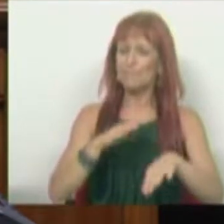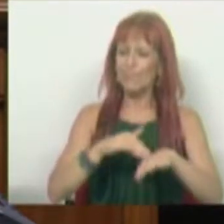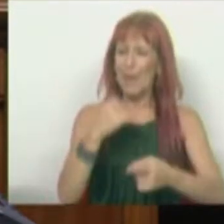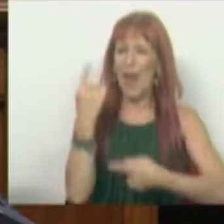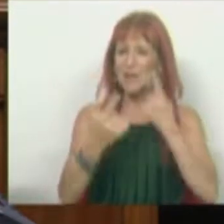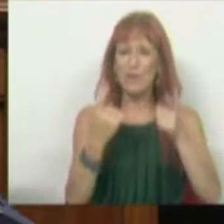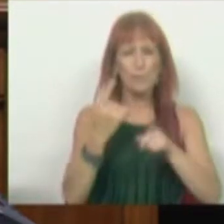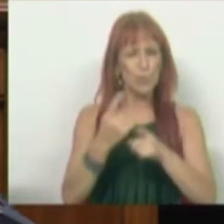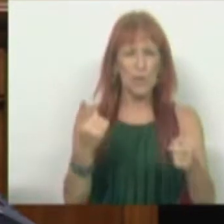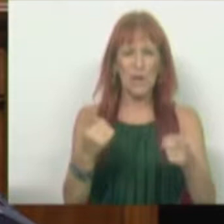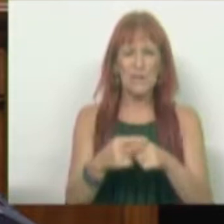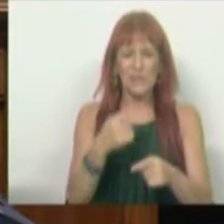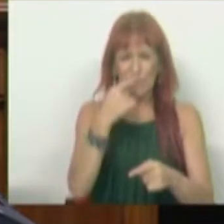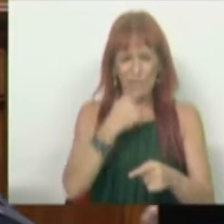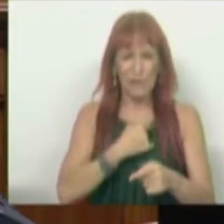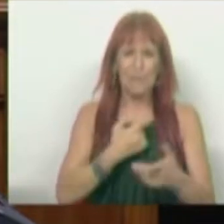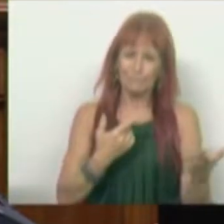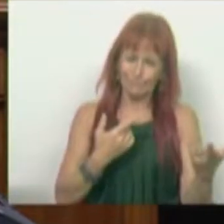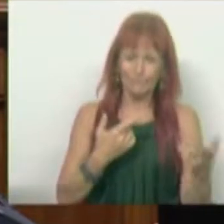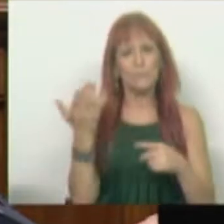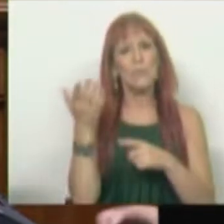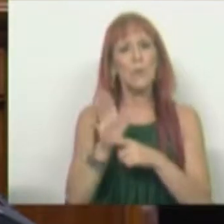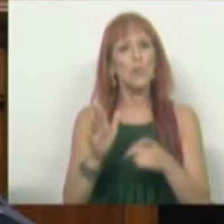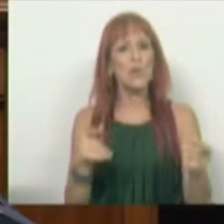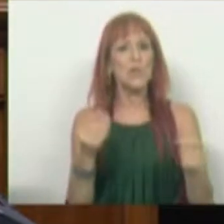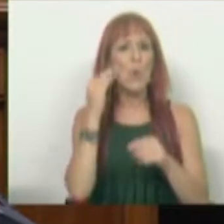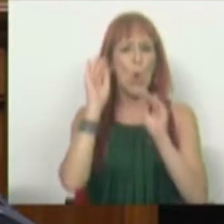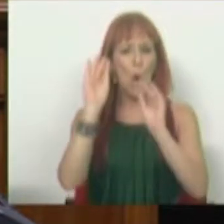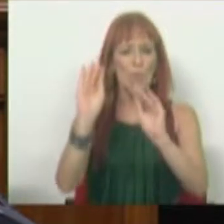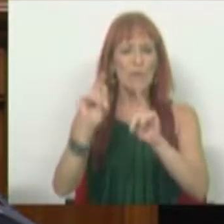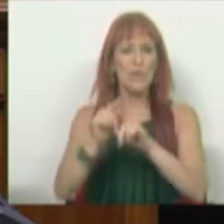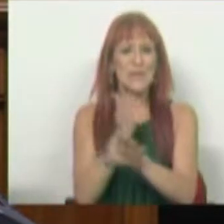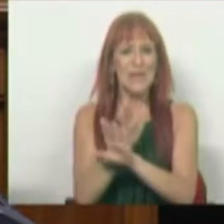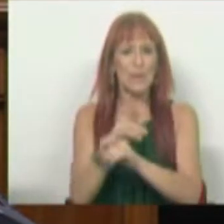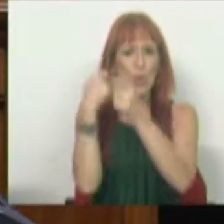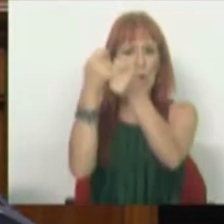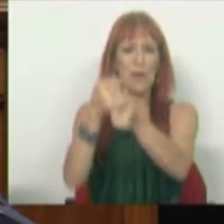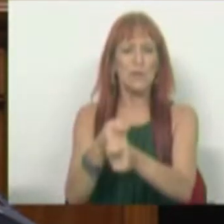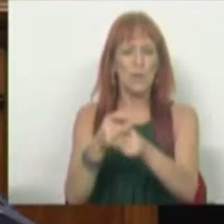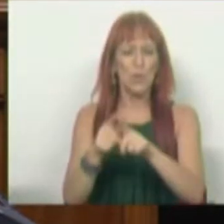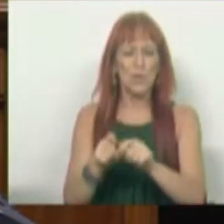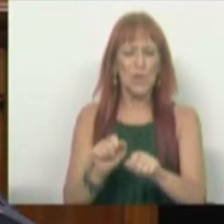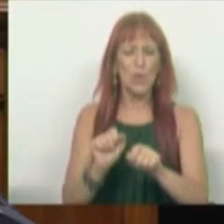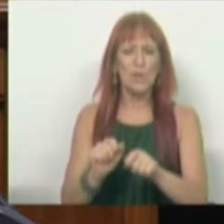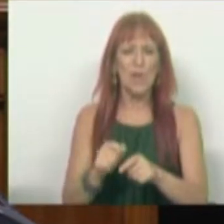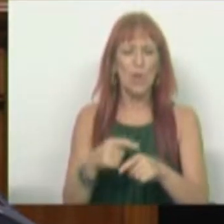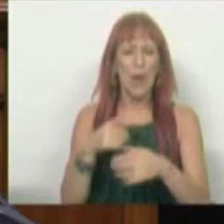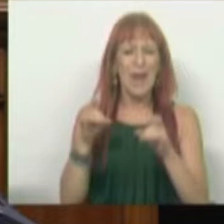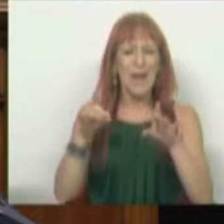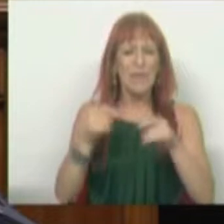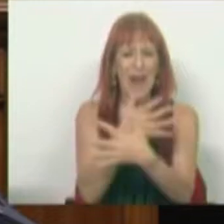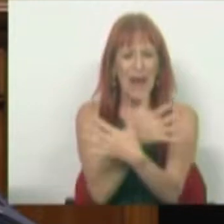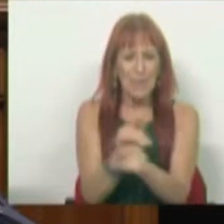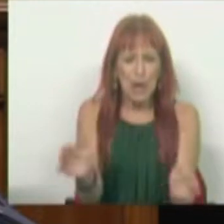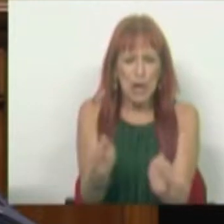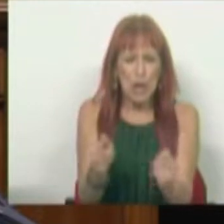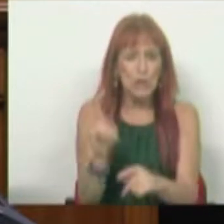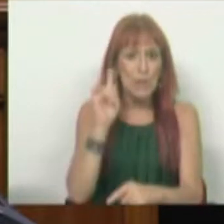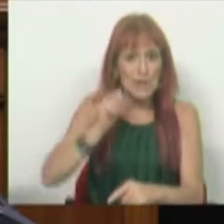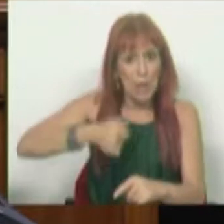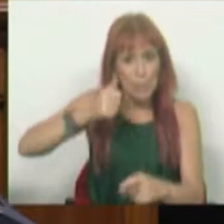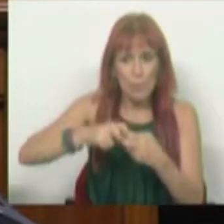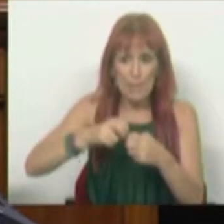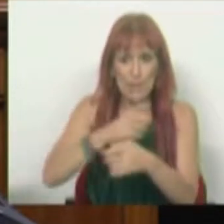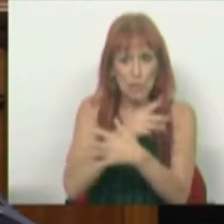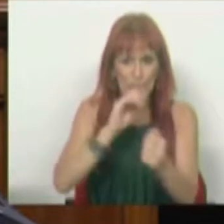vezes por defeito. Por exemplo, a formação no setor agrícola, para evitar que as queimadas continuem a ser um dos principais problemas dos